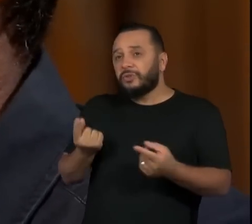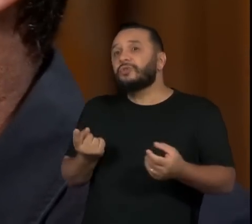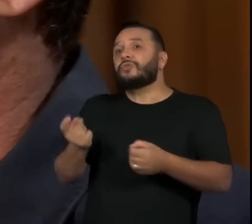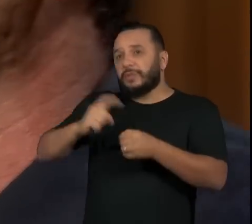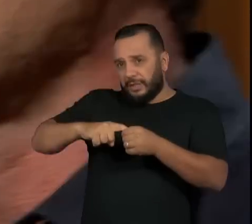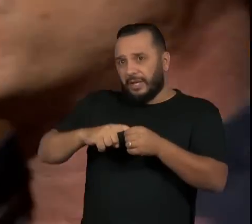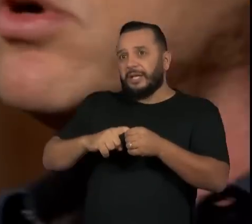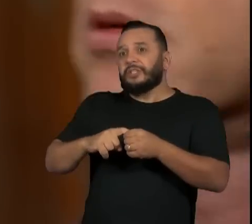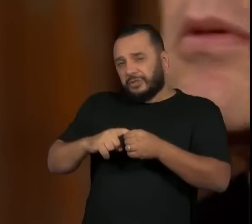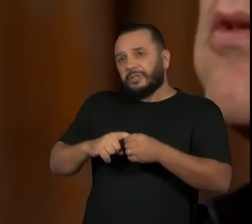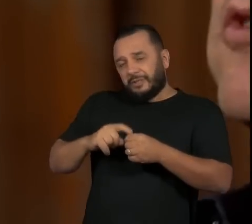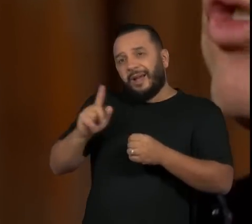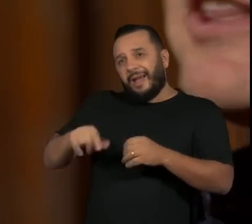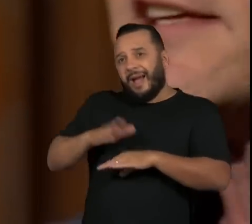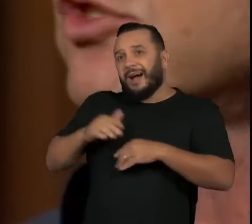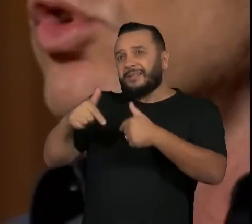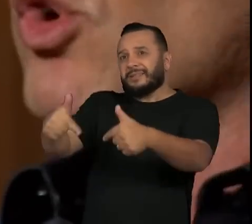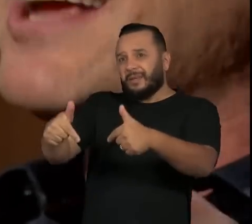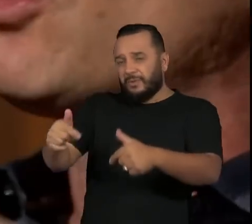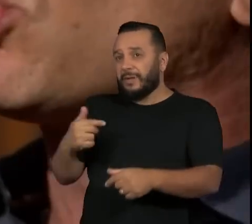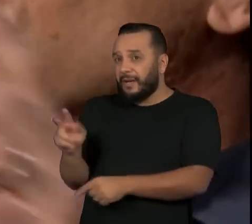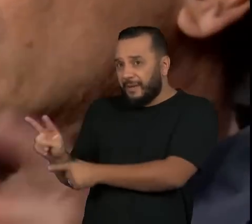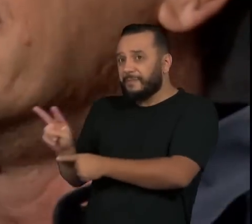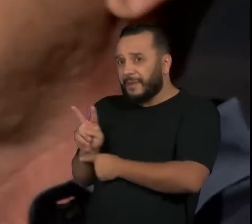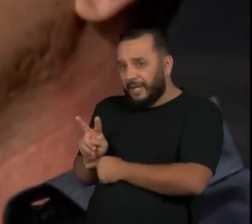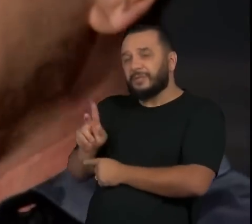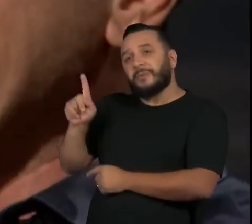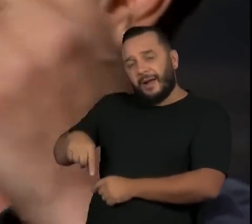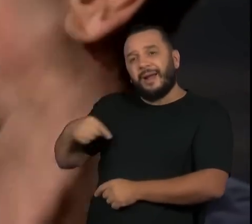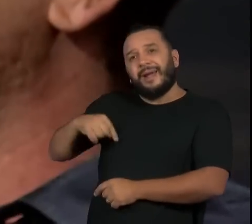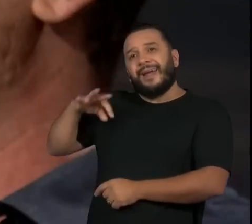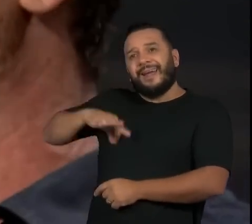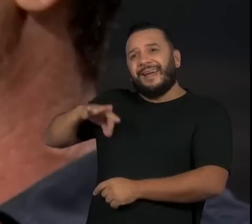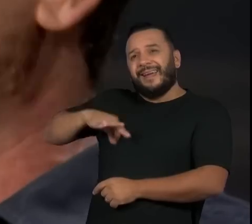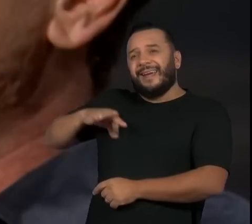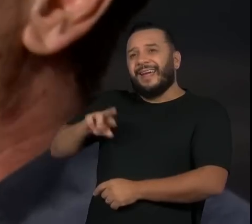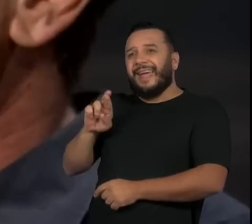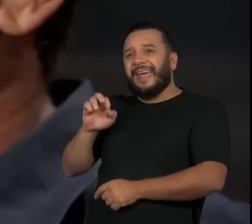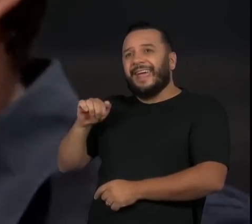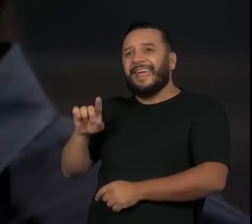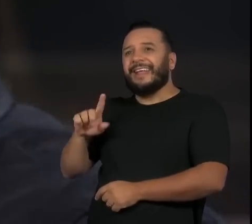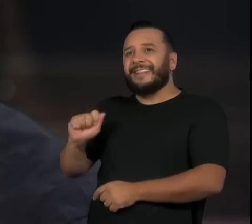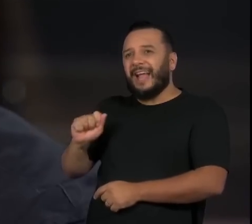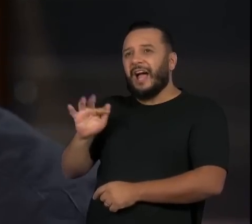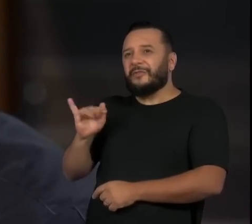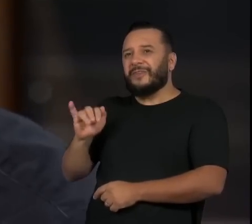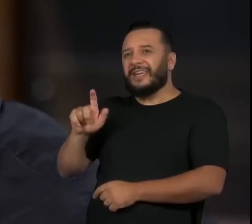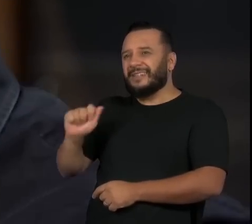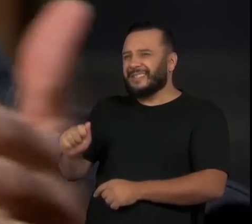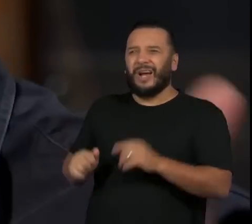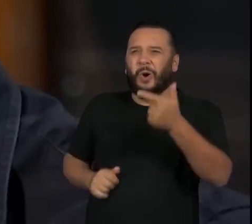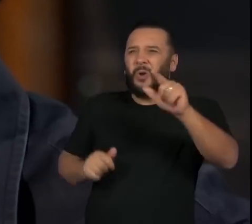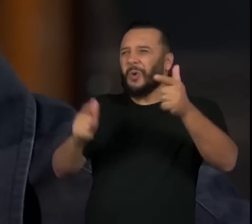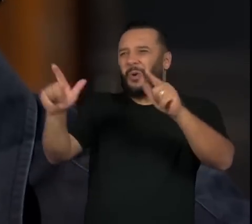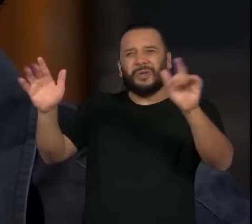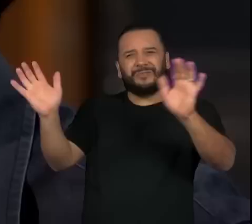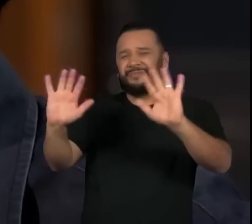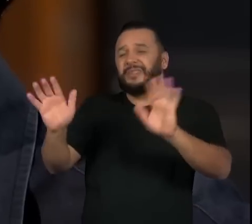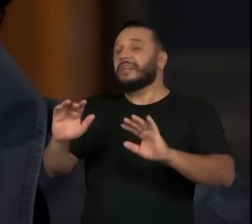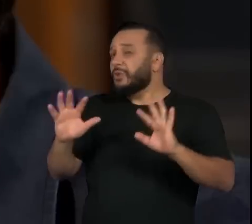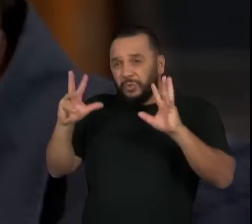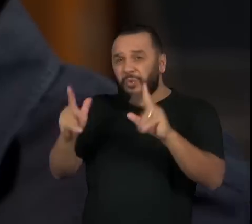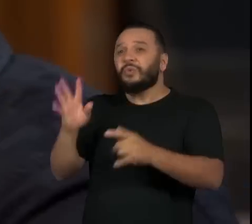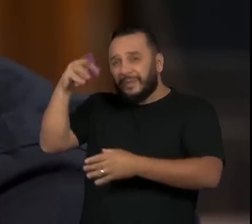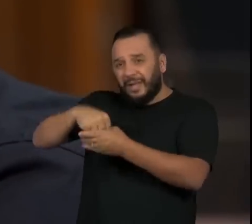renda fixa. Acabou. Só tem esses 2. O resto tudo, CDI, LCA, CDB... É o quê? É tudo ou renda fixa, ou